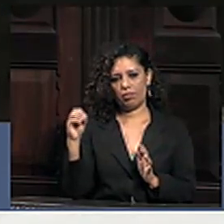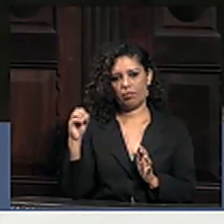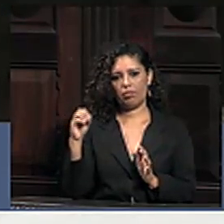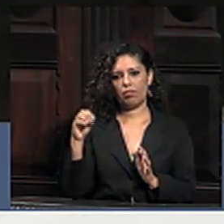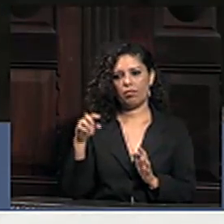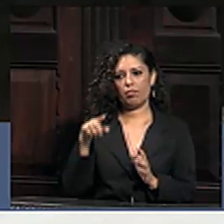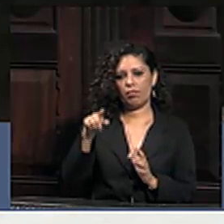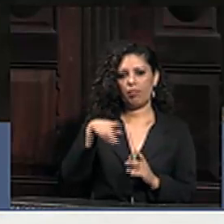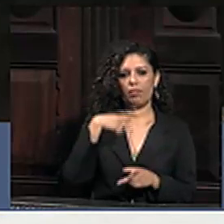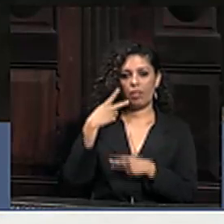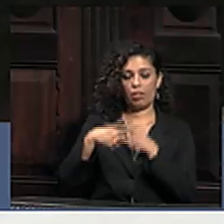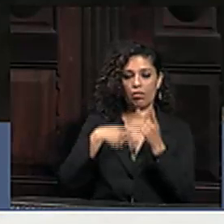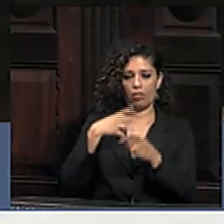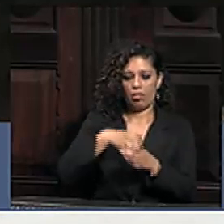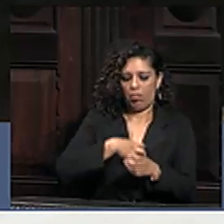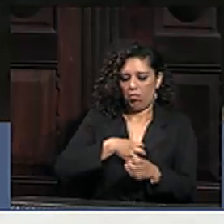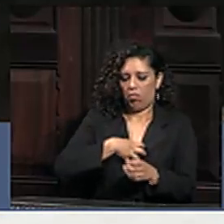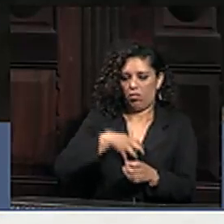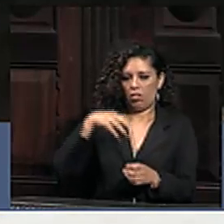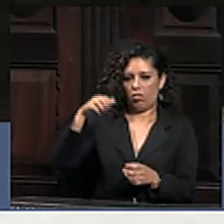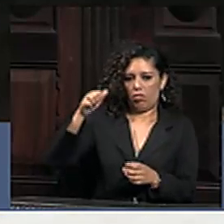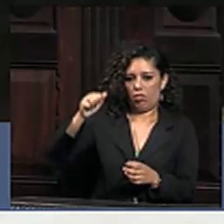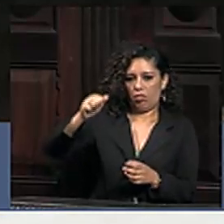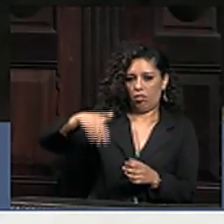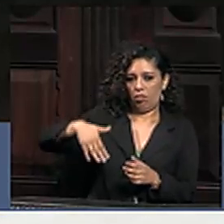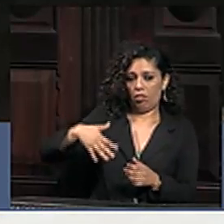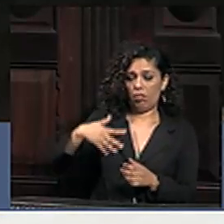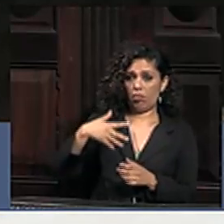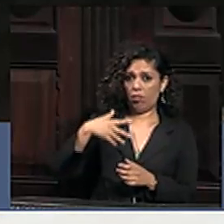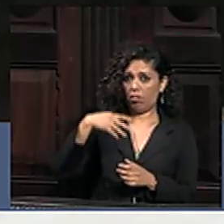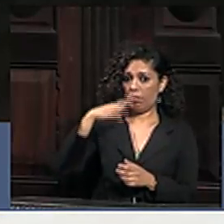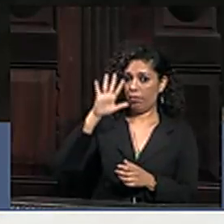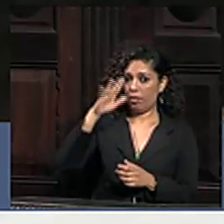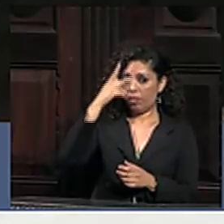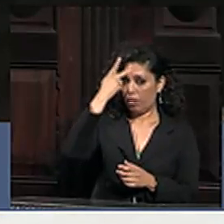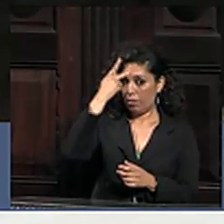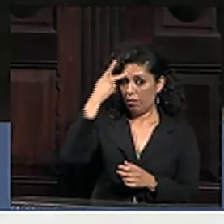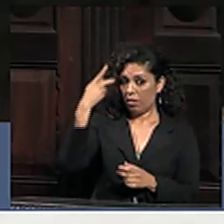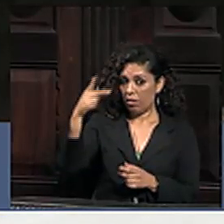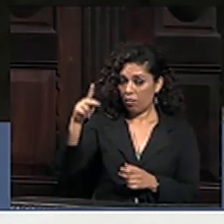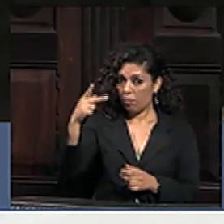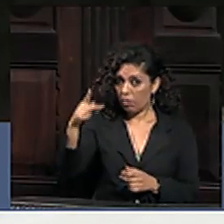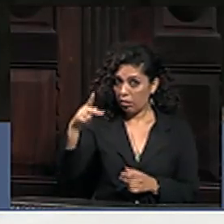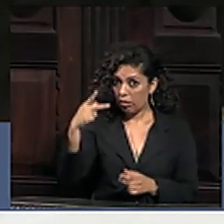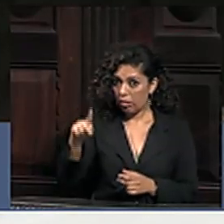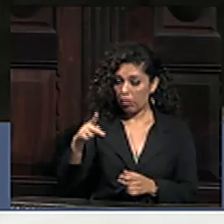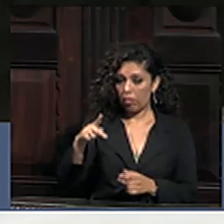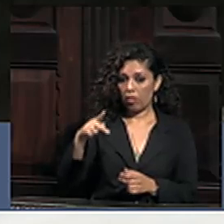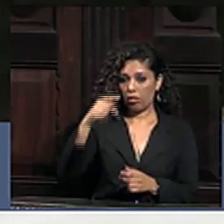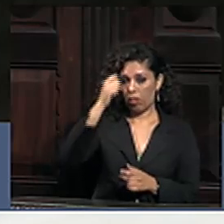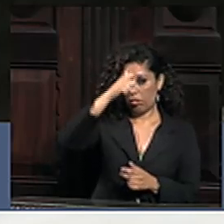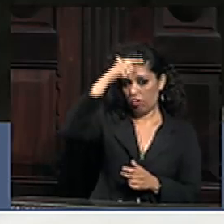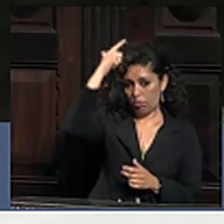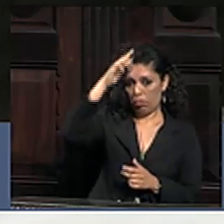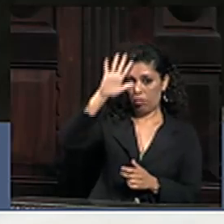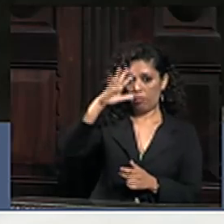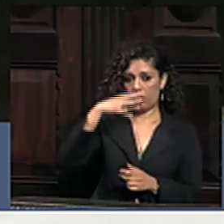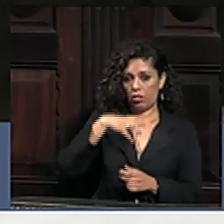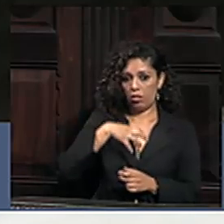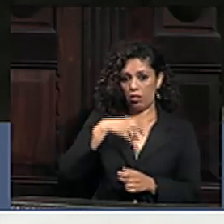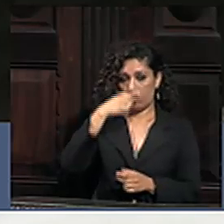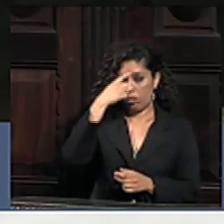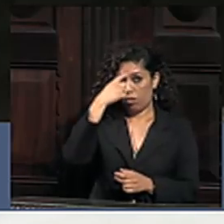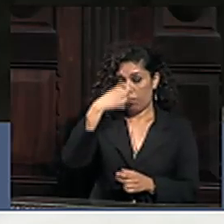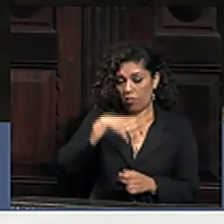menores, na perspectiva dele. Para mim, são sentimentos importantes e democráticos, né? Votar contra ou